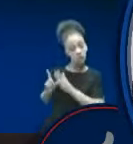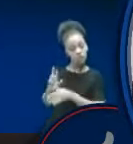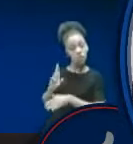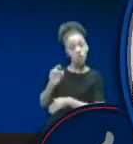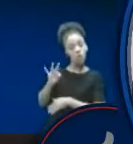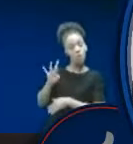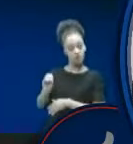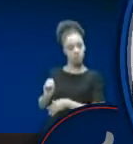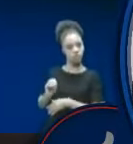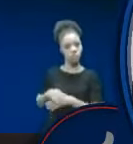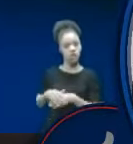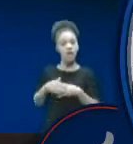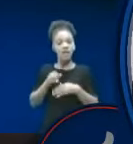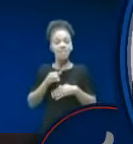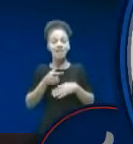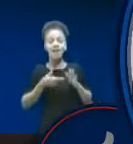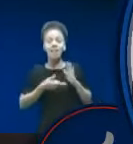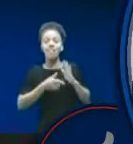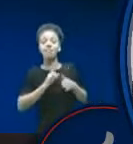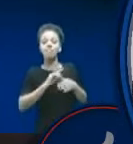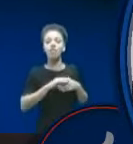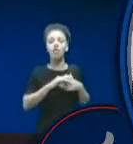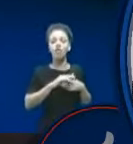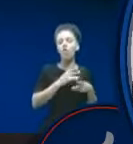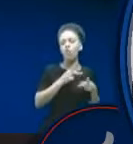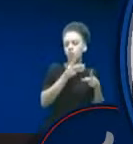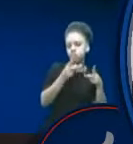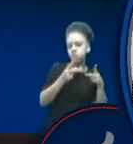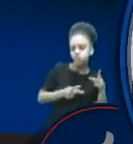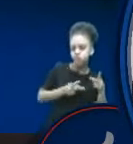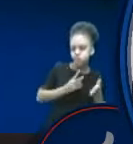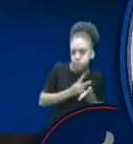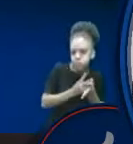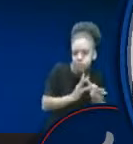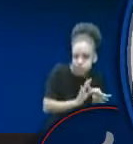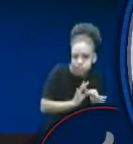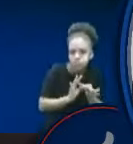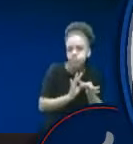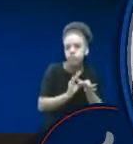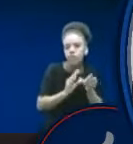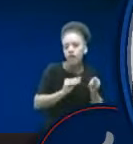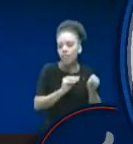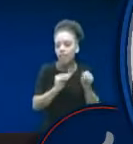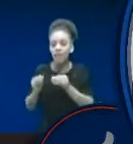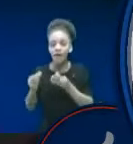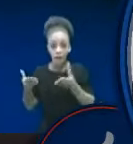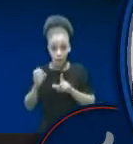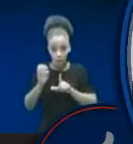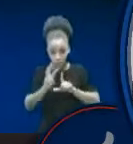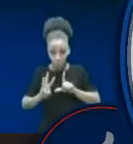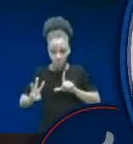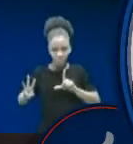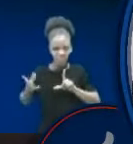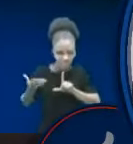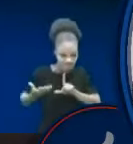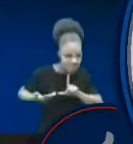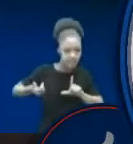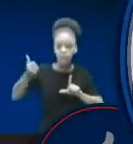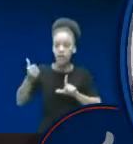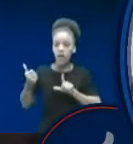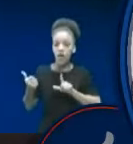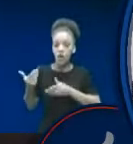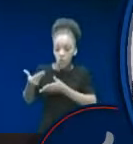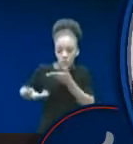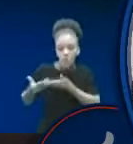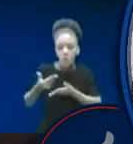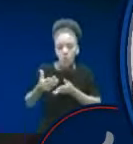se antes éramos um varejista multicanal de bens duráveis, agora seremos a plataforma de relacionamento e